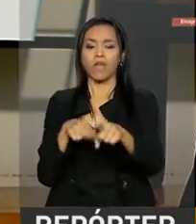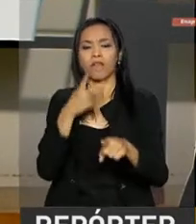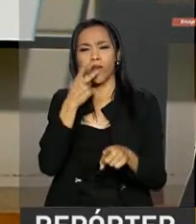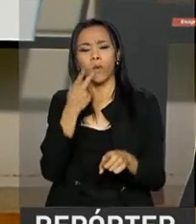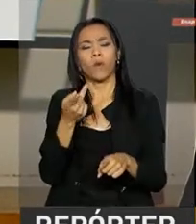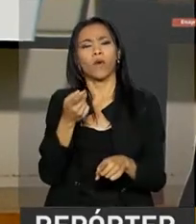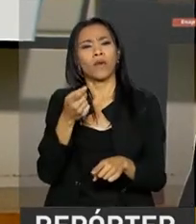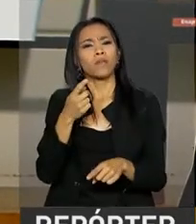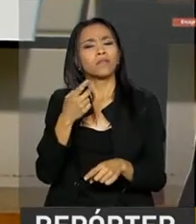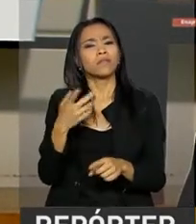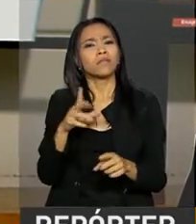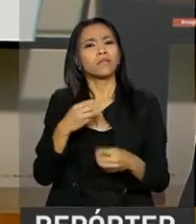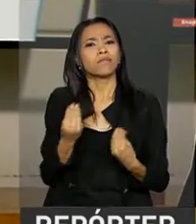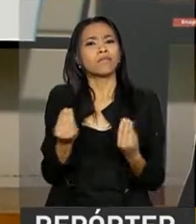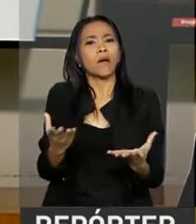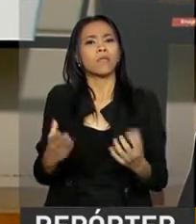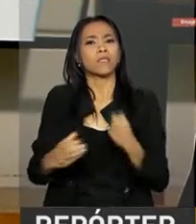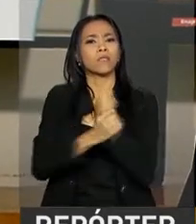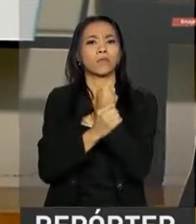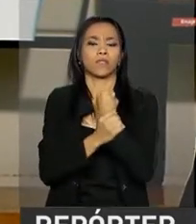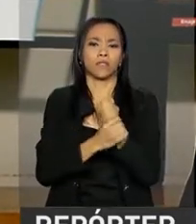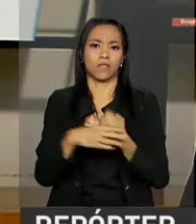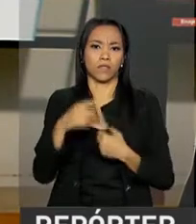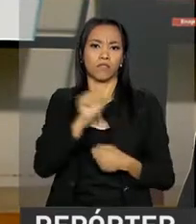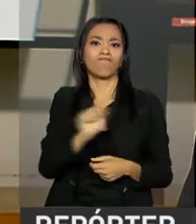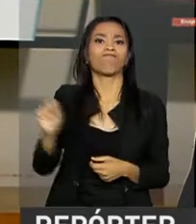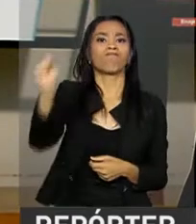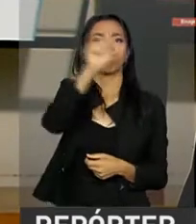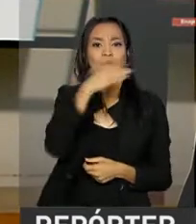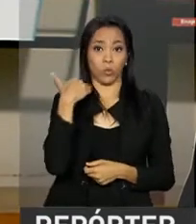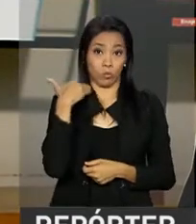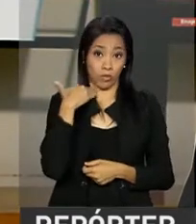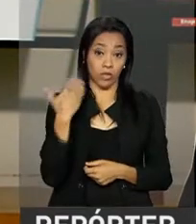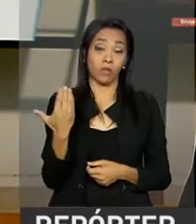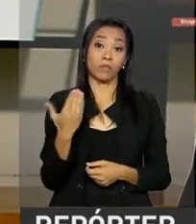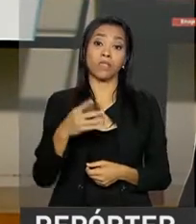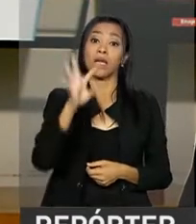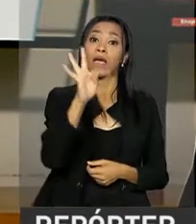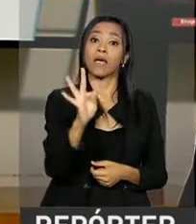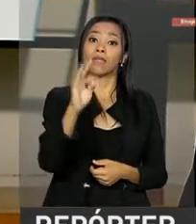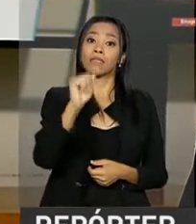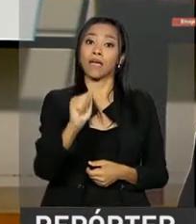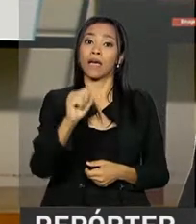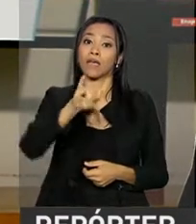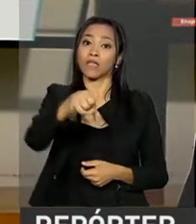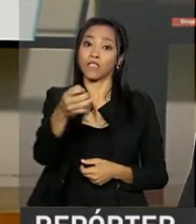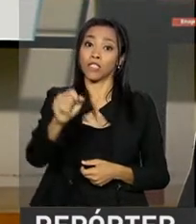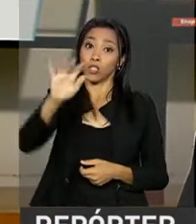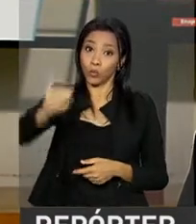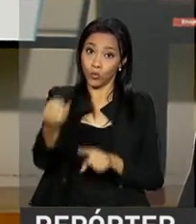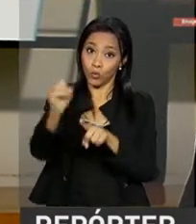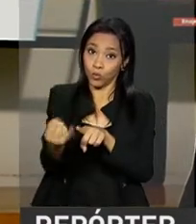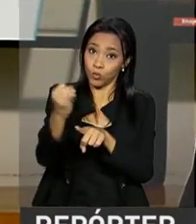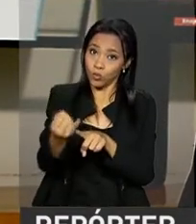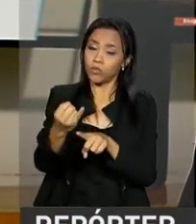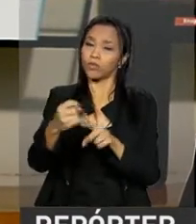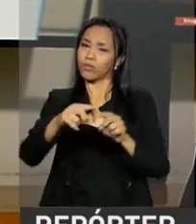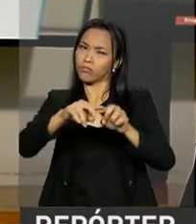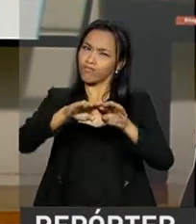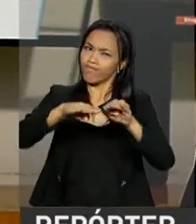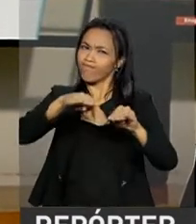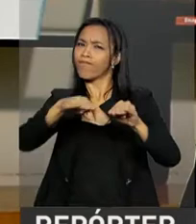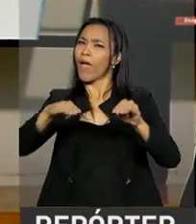para os bancos e possibilita a taxa de juros bem abaixo da média